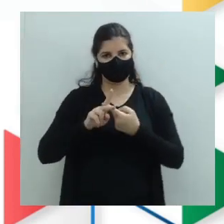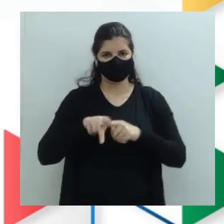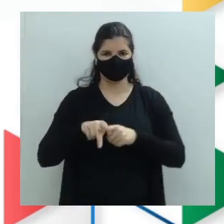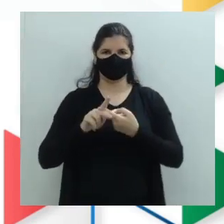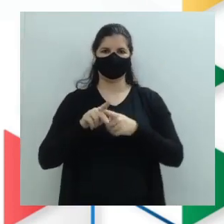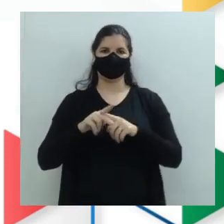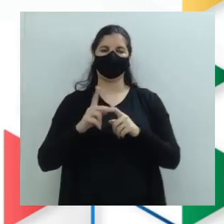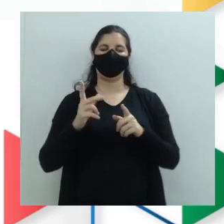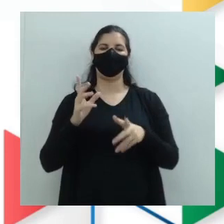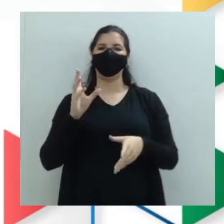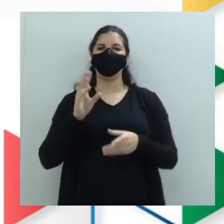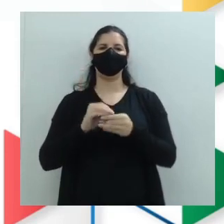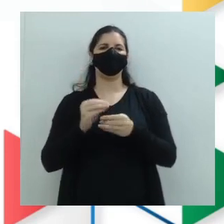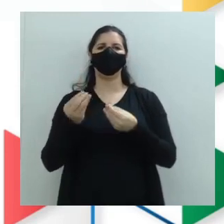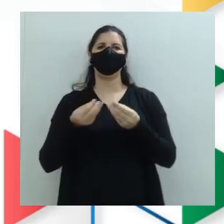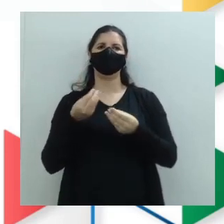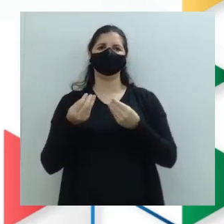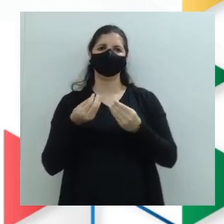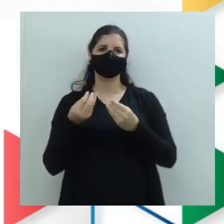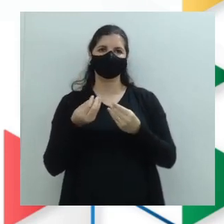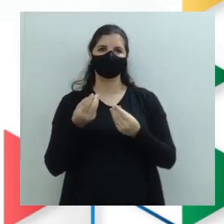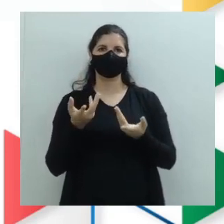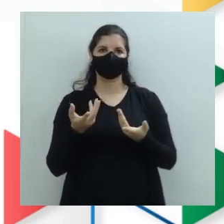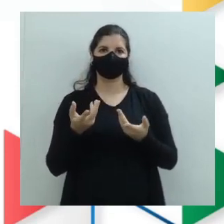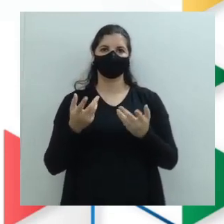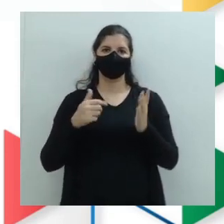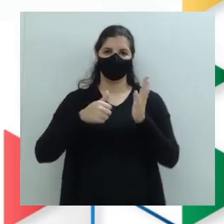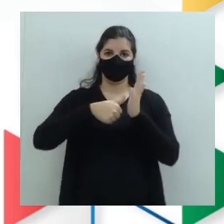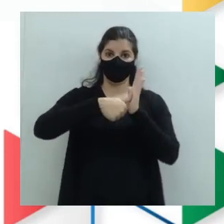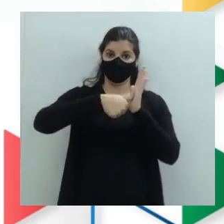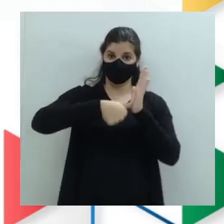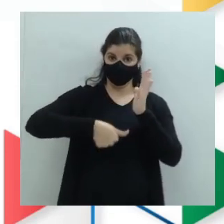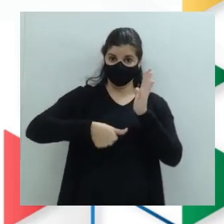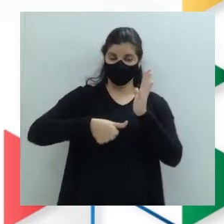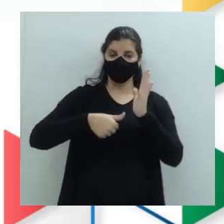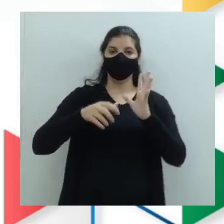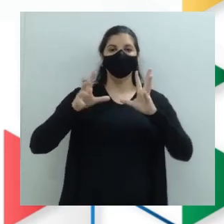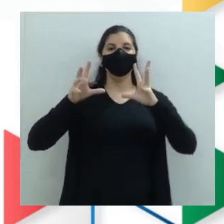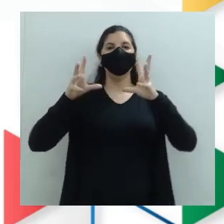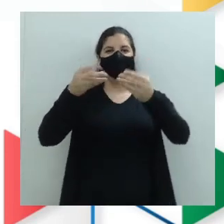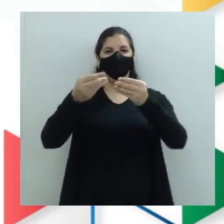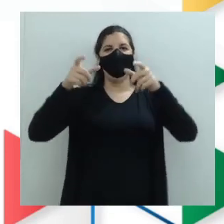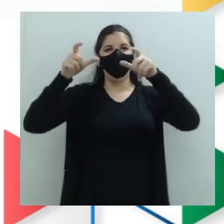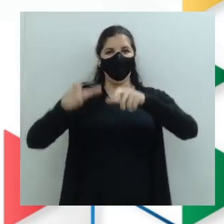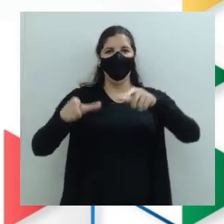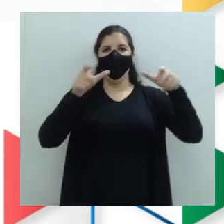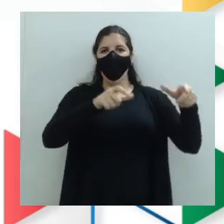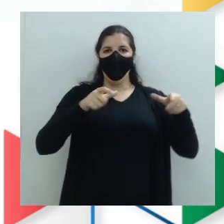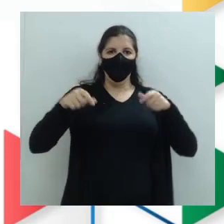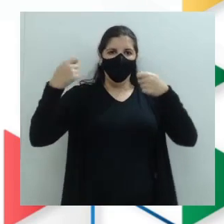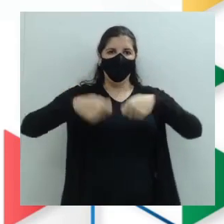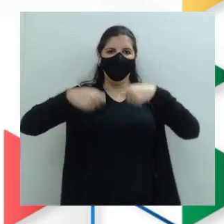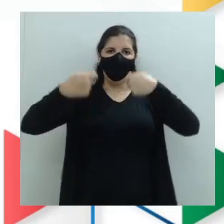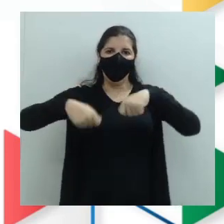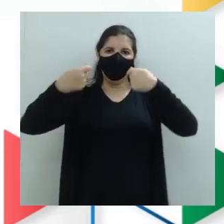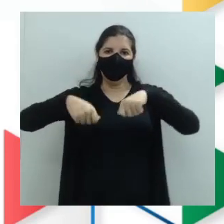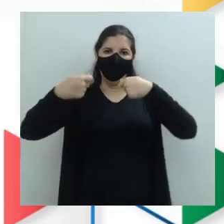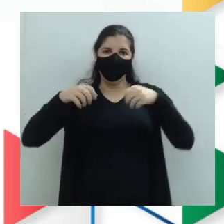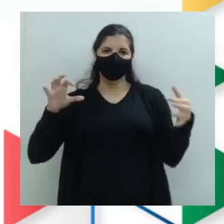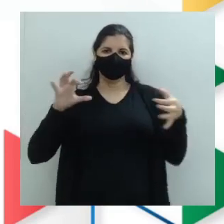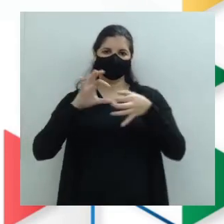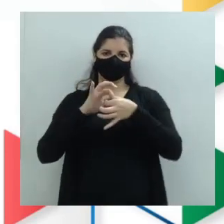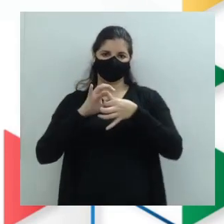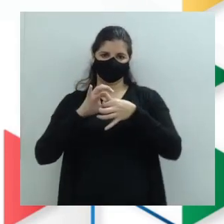seja, resumidamente, quando se fala de interruptores, em todos os locais que são necessários a